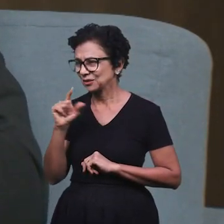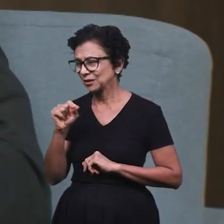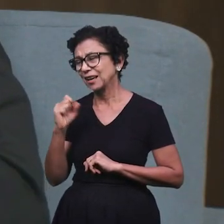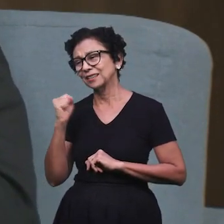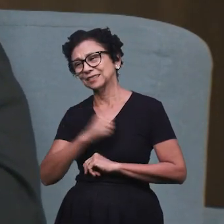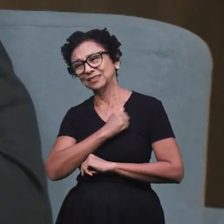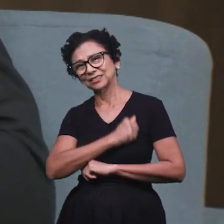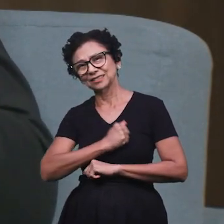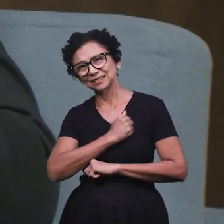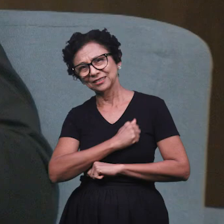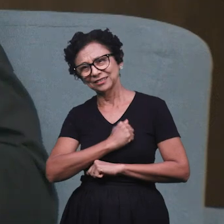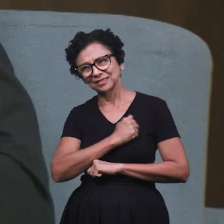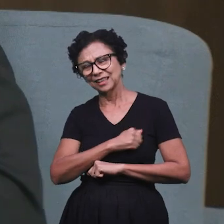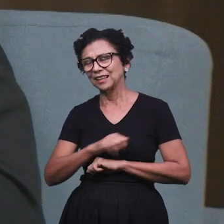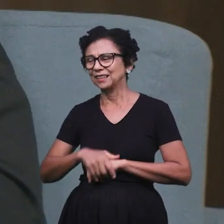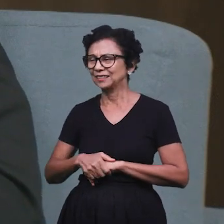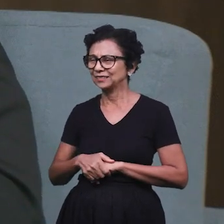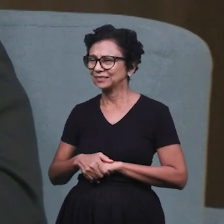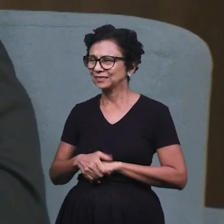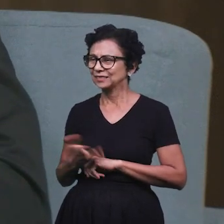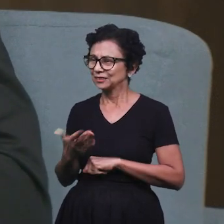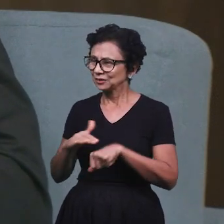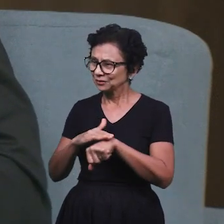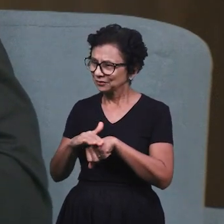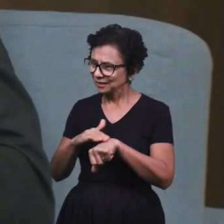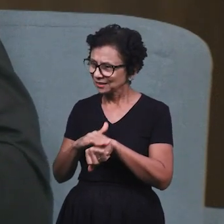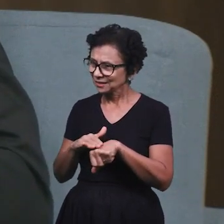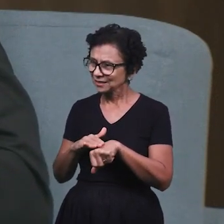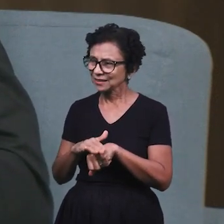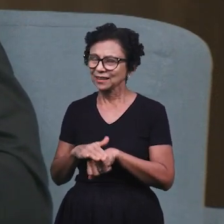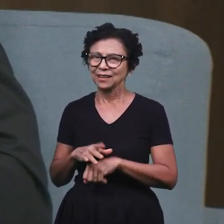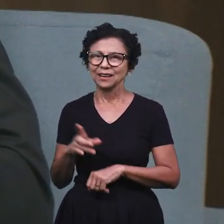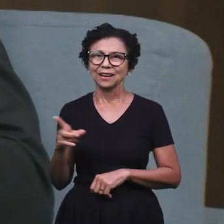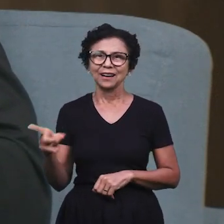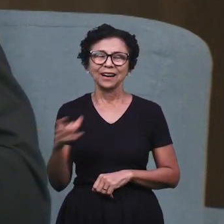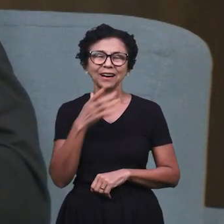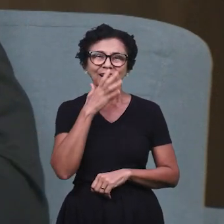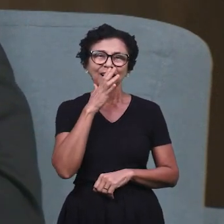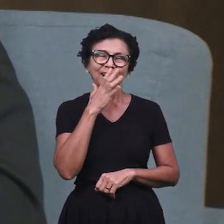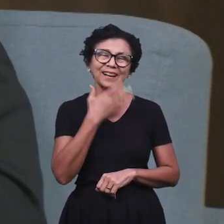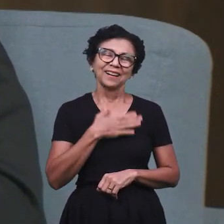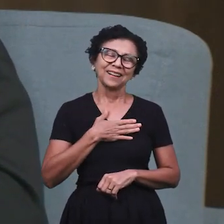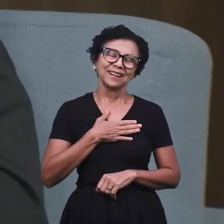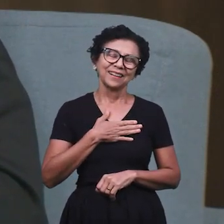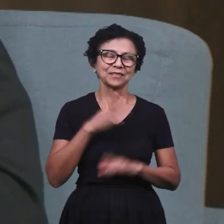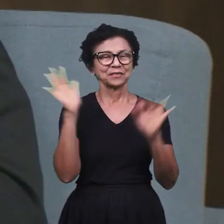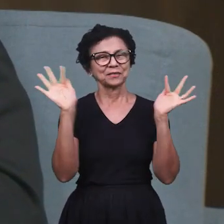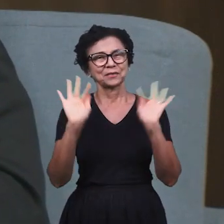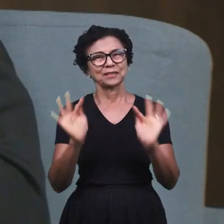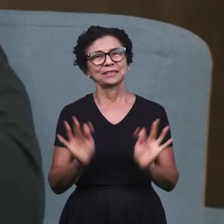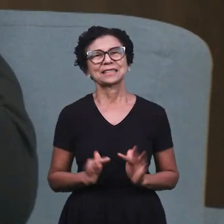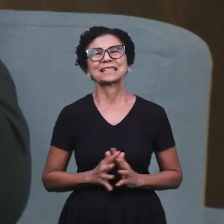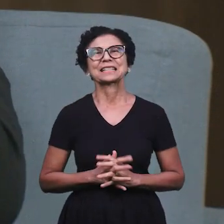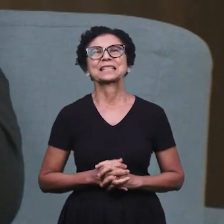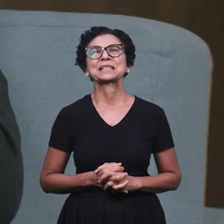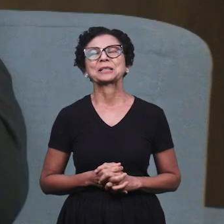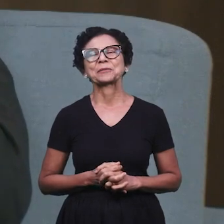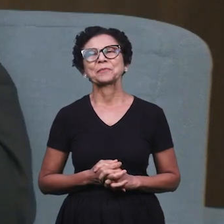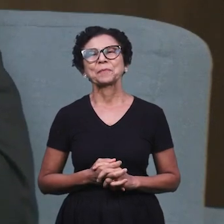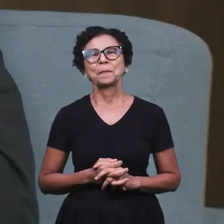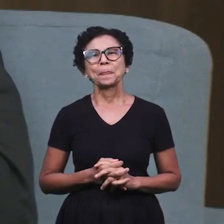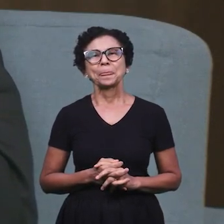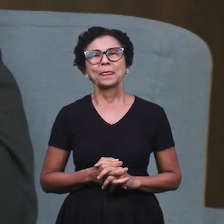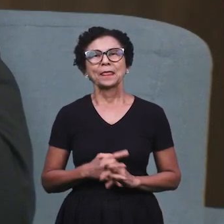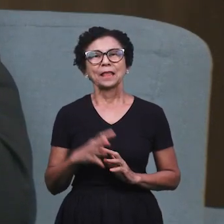senti saudade, queria conversar contigo. A pessoa idosa, ela certamente vai ficar muito feliz em receber você na